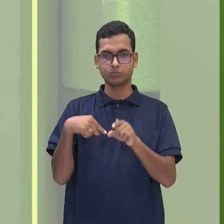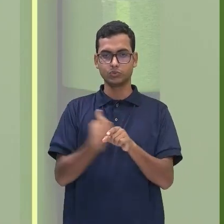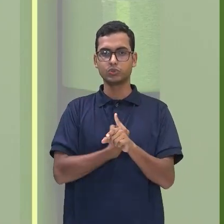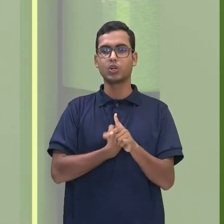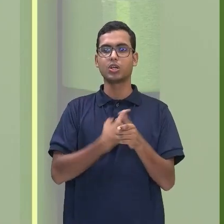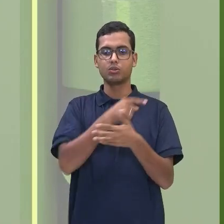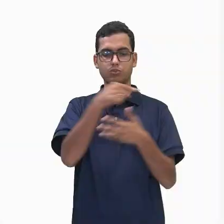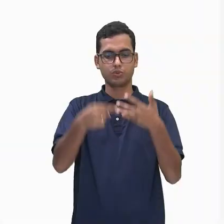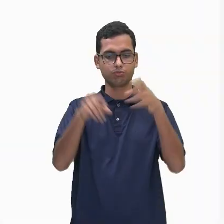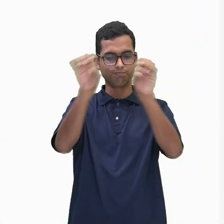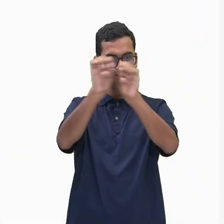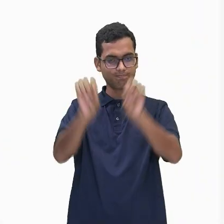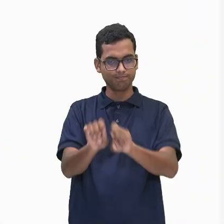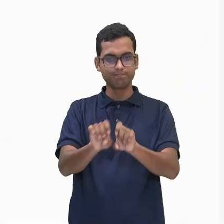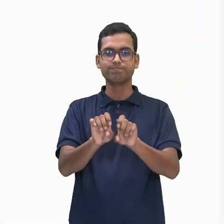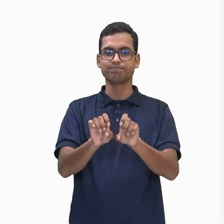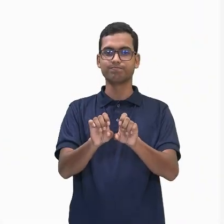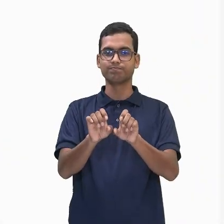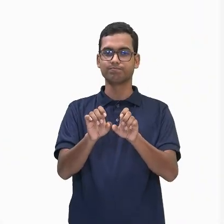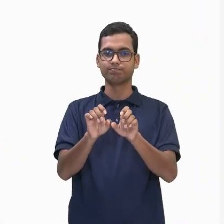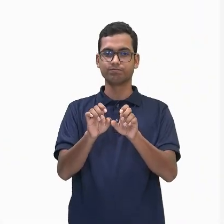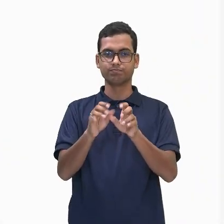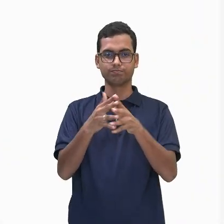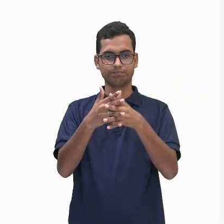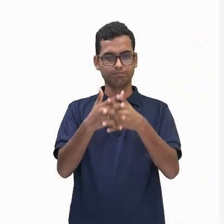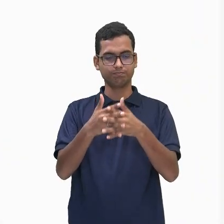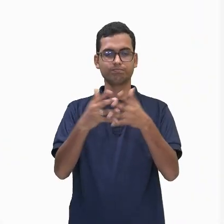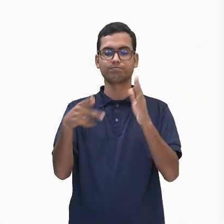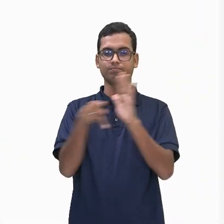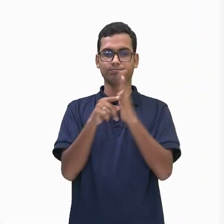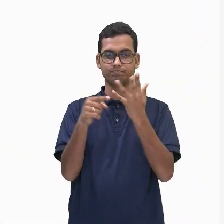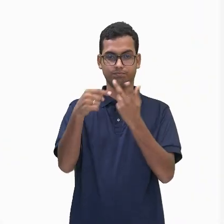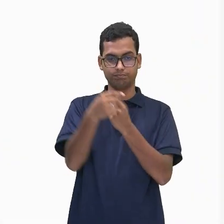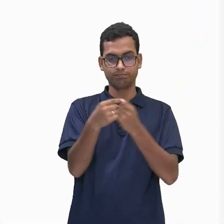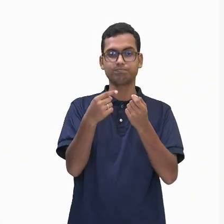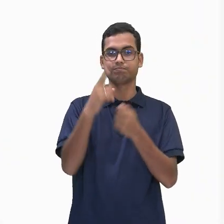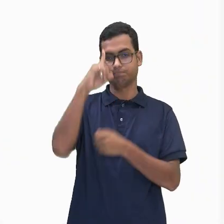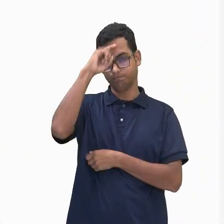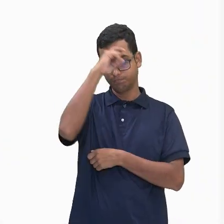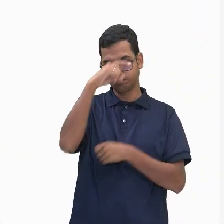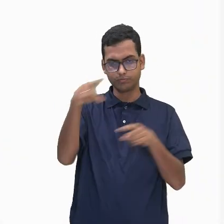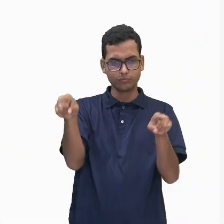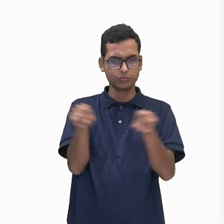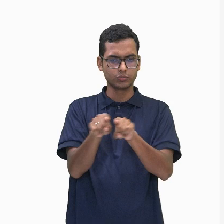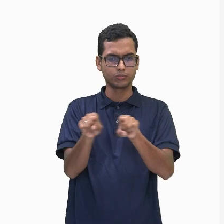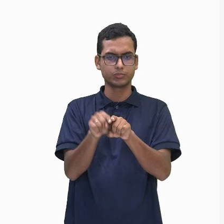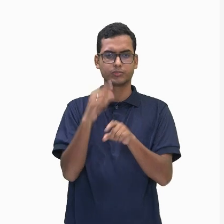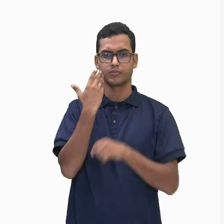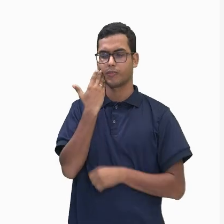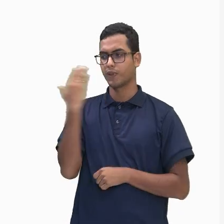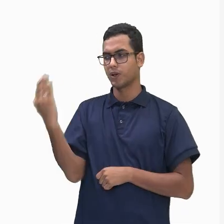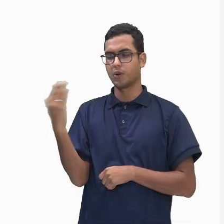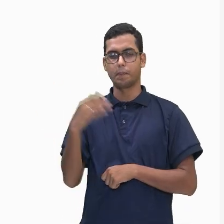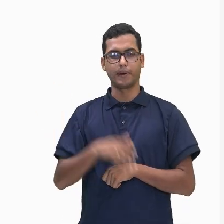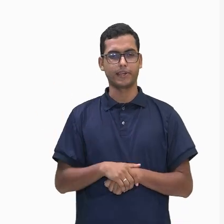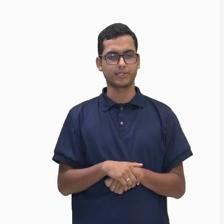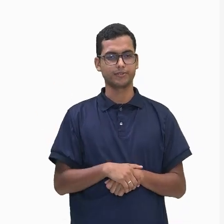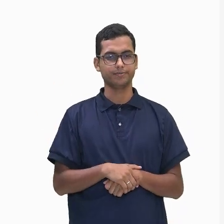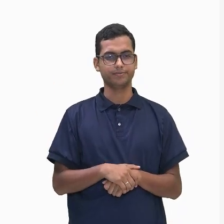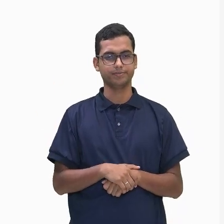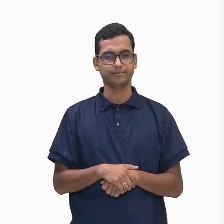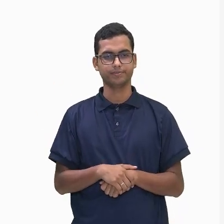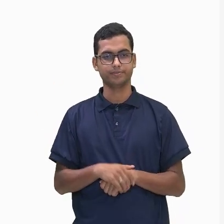aí com a próxima estrutura. Nós temos o citoplasma. O citoplasma ele está sendo apontado aí com